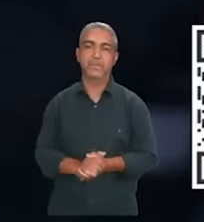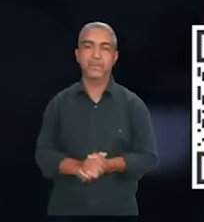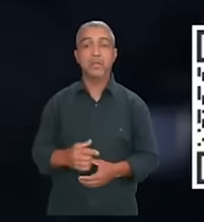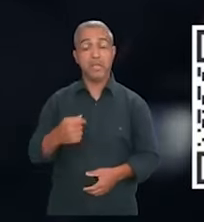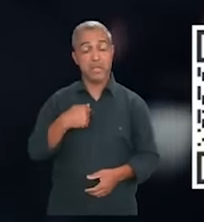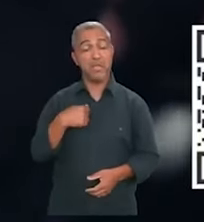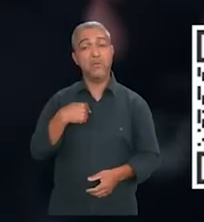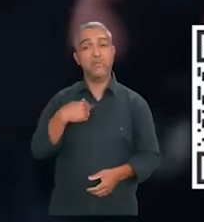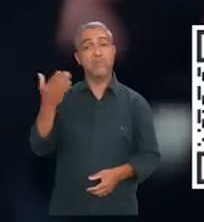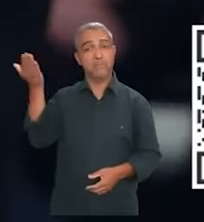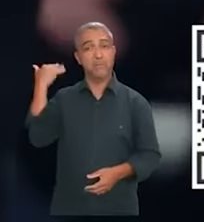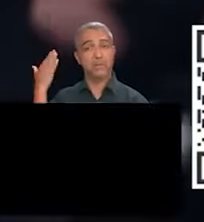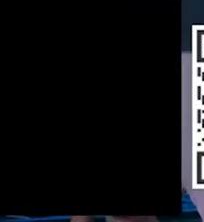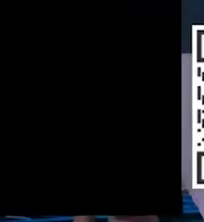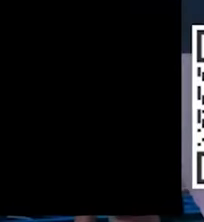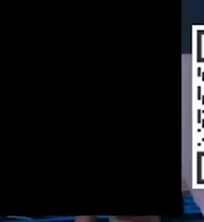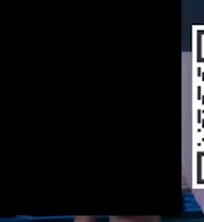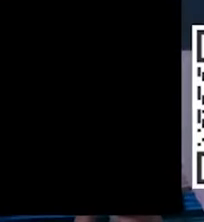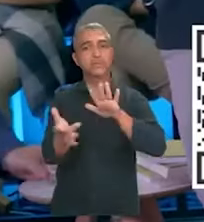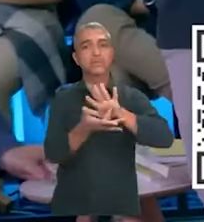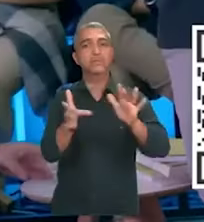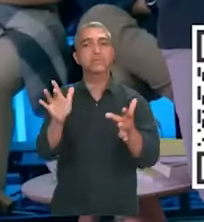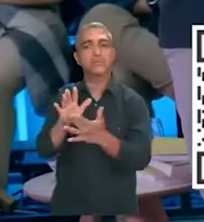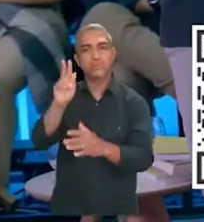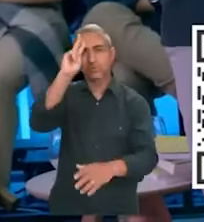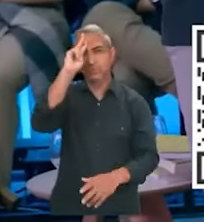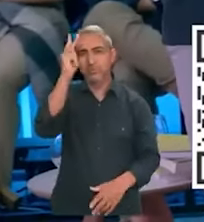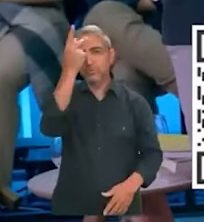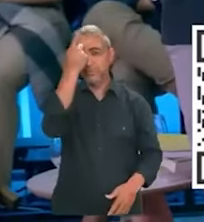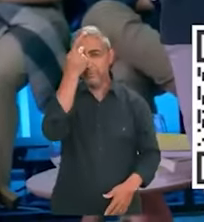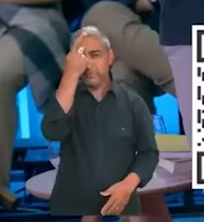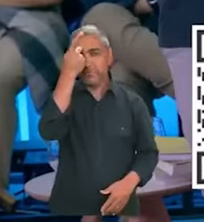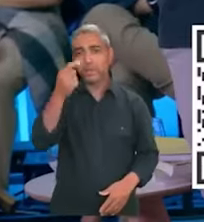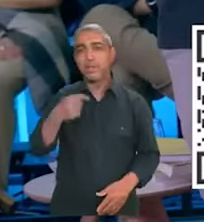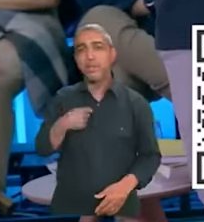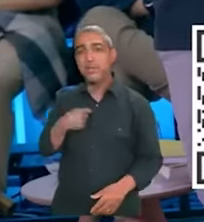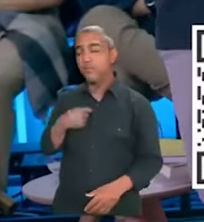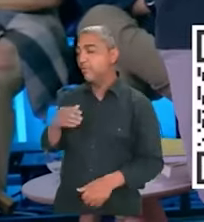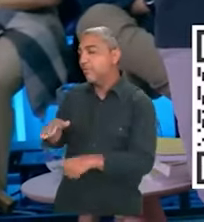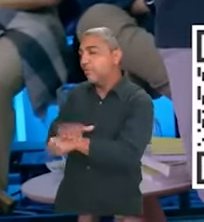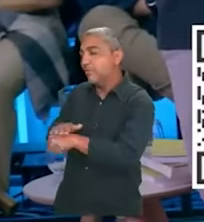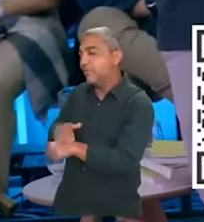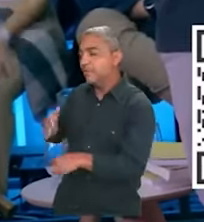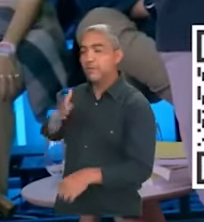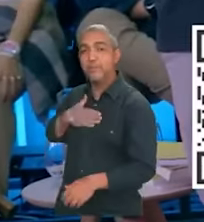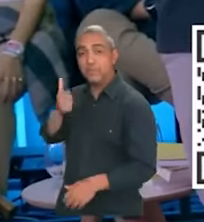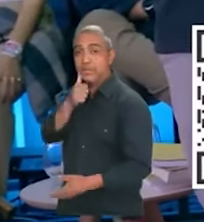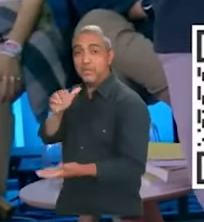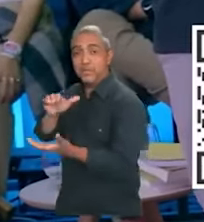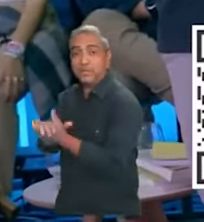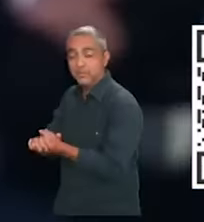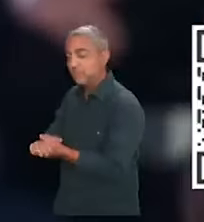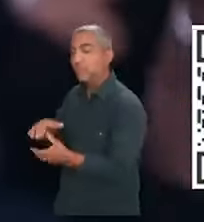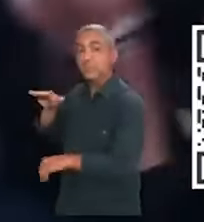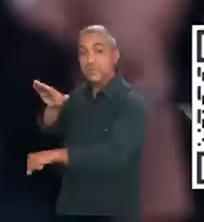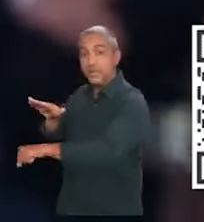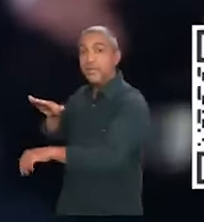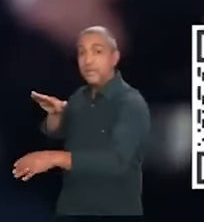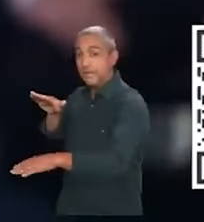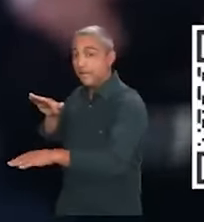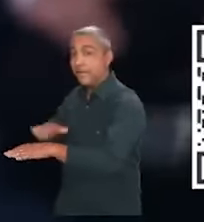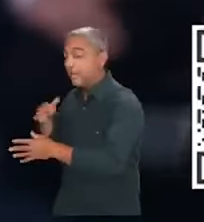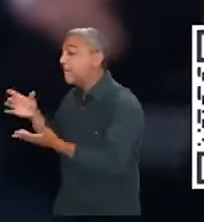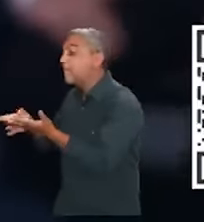converti eu fui pedi a a a Lilia em casamento a minha esposa há 40 anos eu perguntei para ela assim